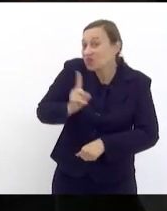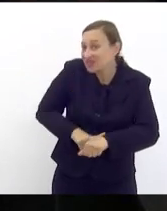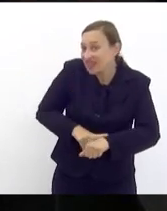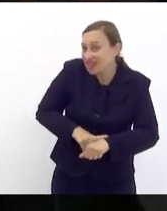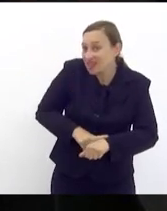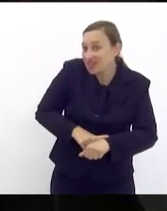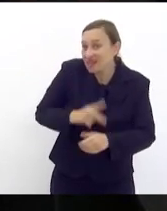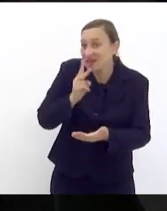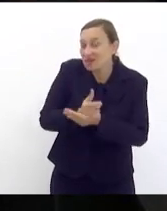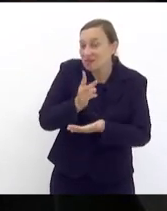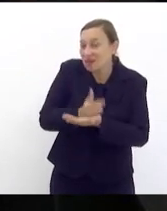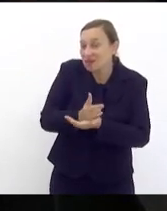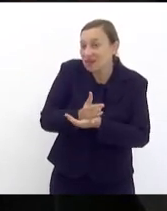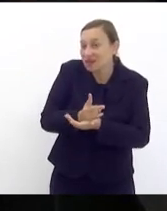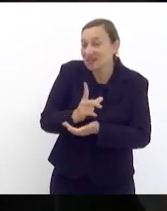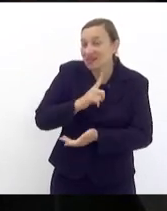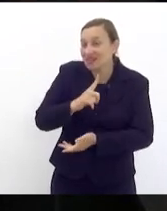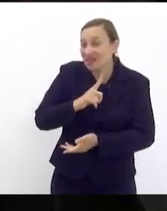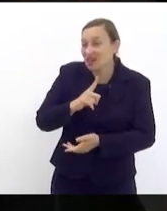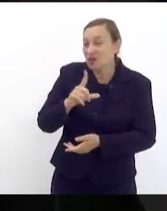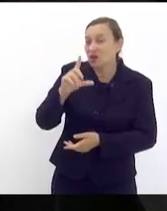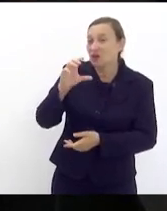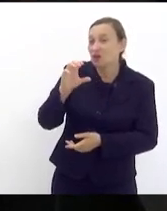apesar da gente ter o mesmo sobrenome,